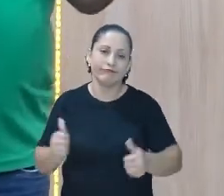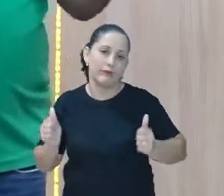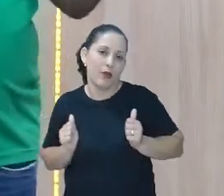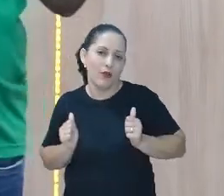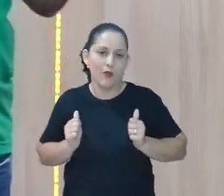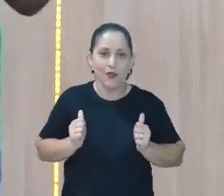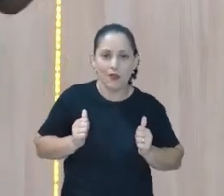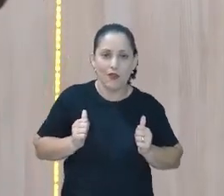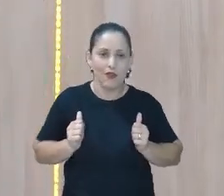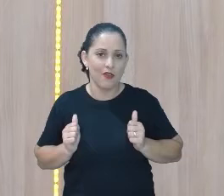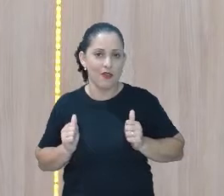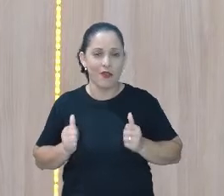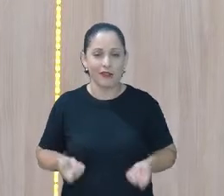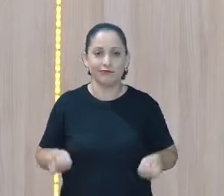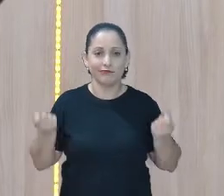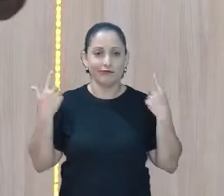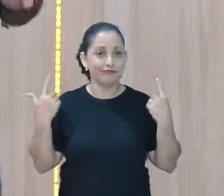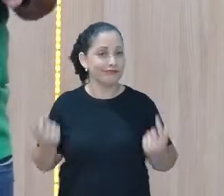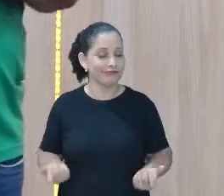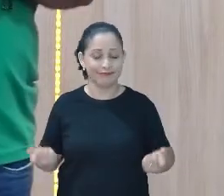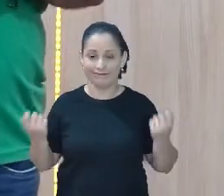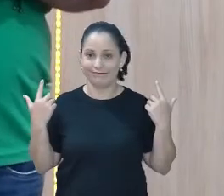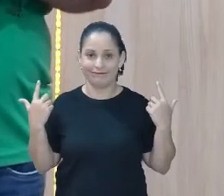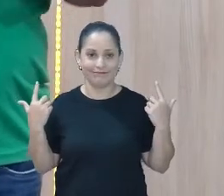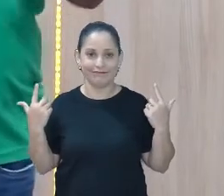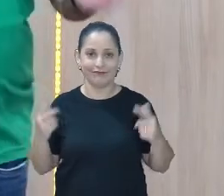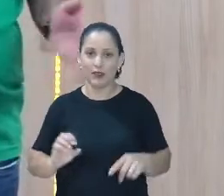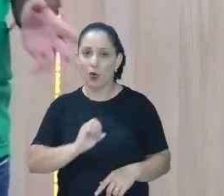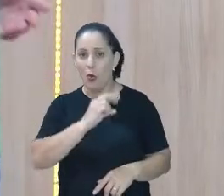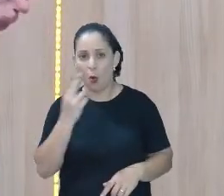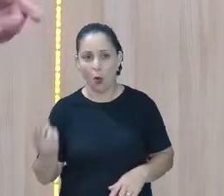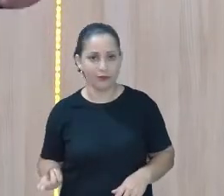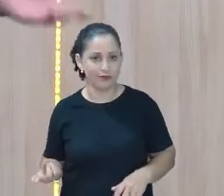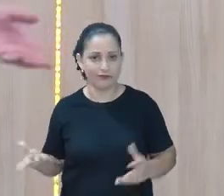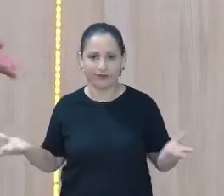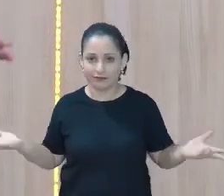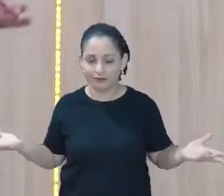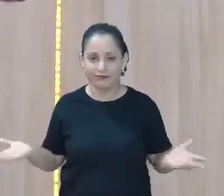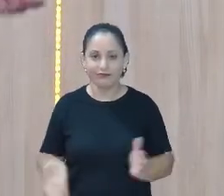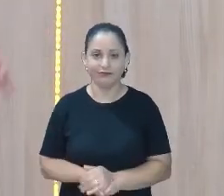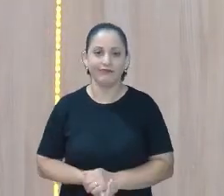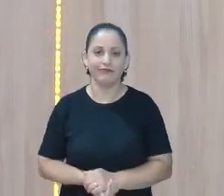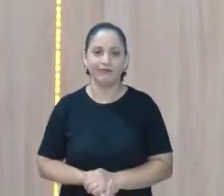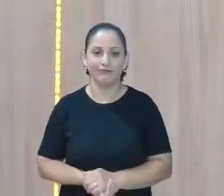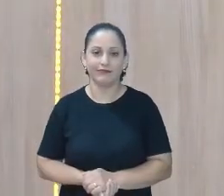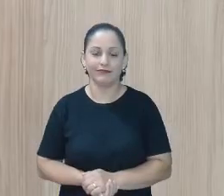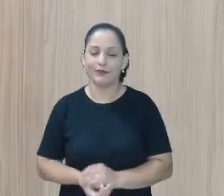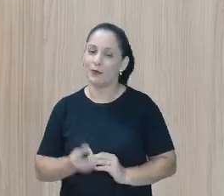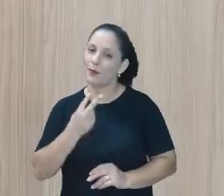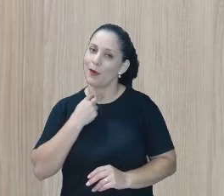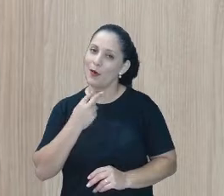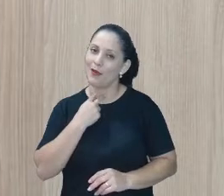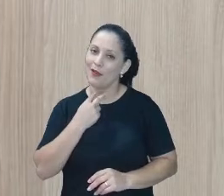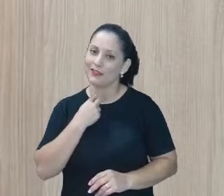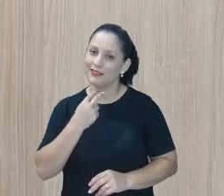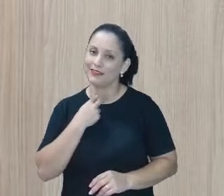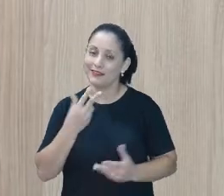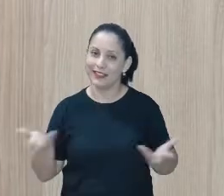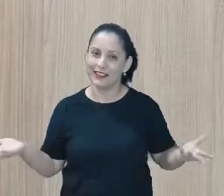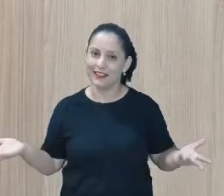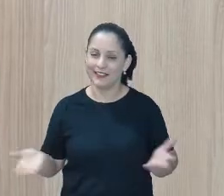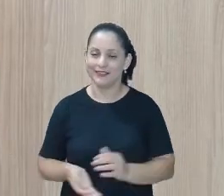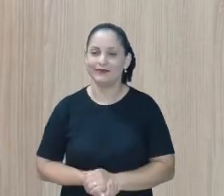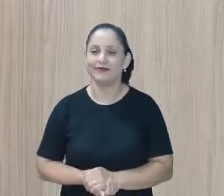boa assim, fazendo que nada está acontecendo, ou ficar se abestalhando, não é verdade, professora? Aí não dá, né, minha gente? Pelo amor